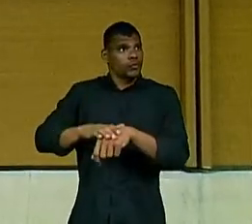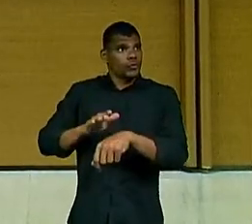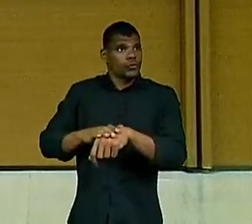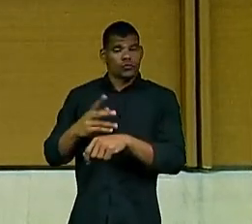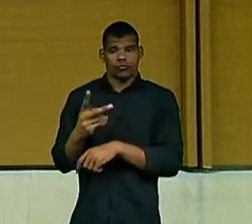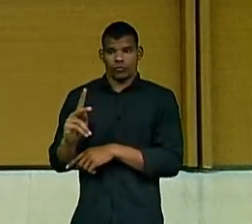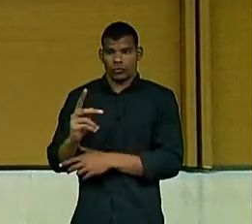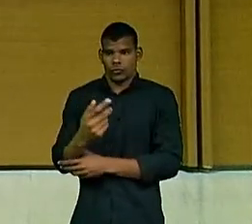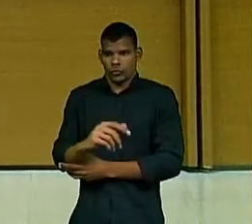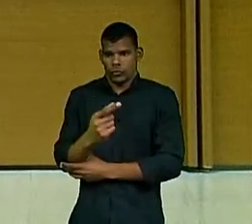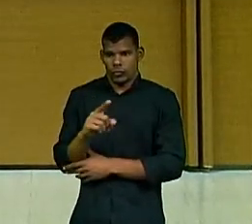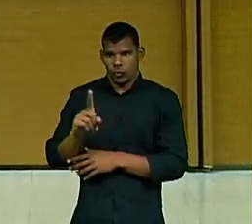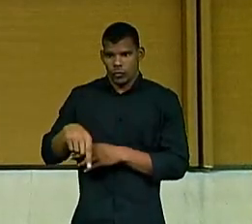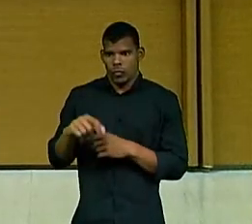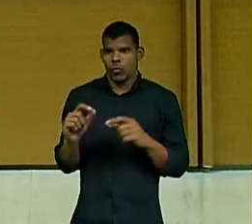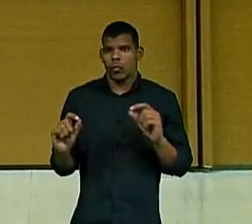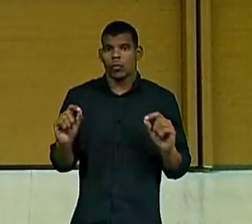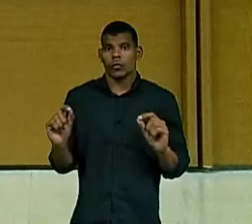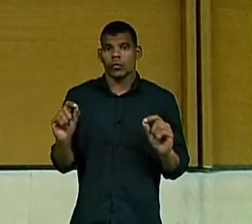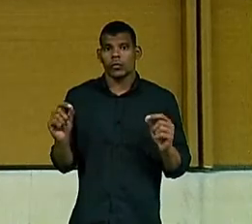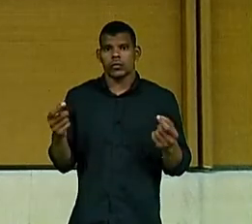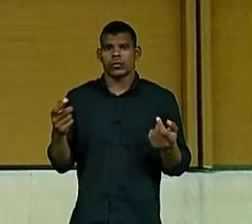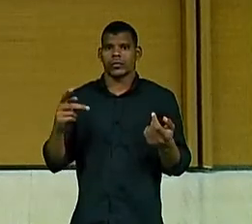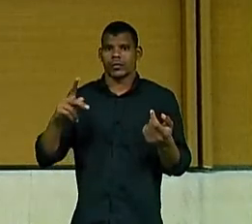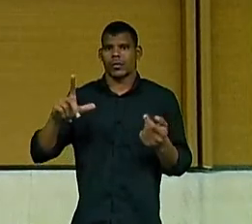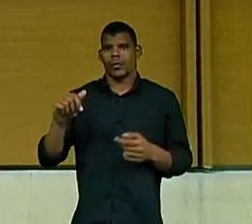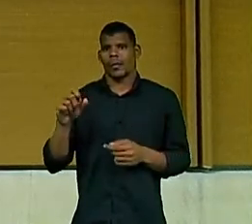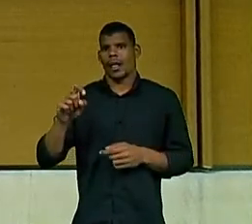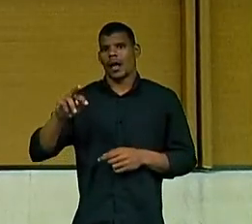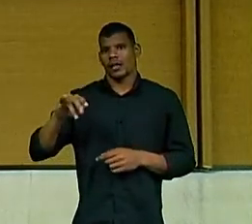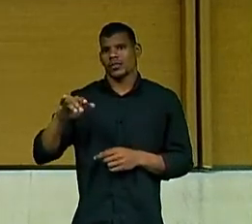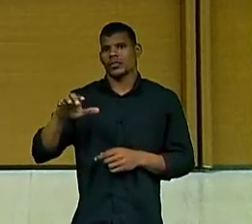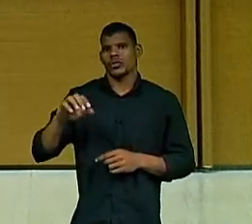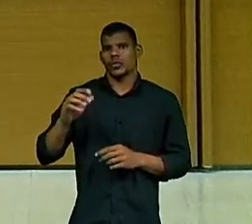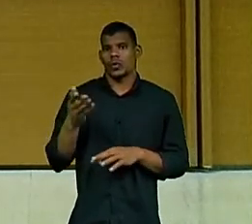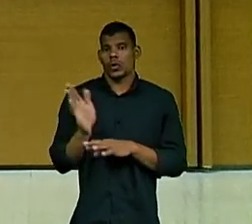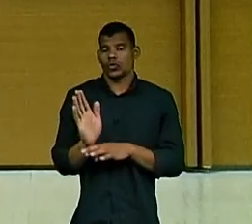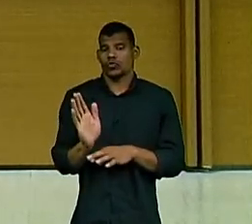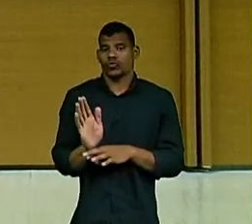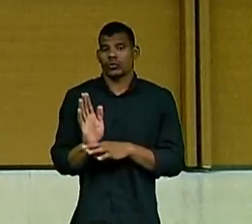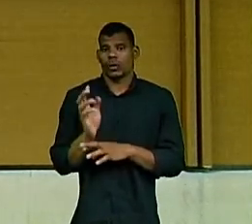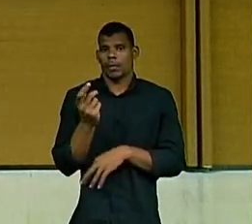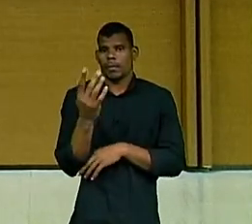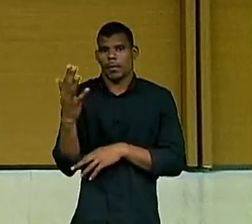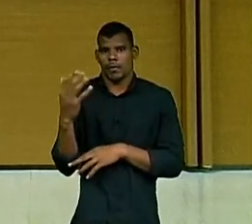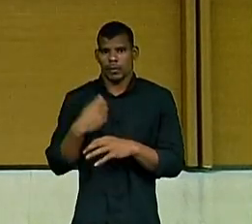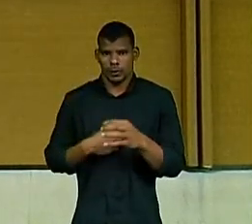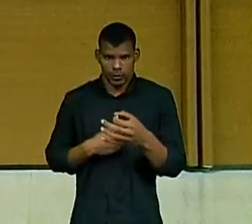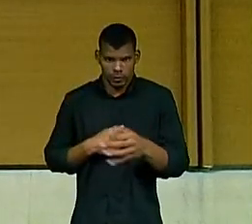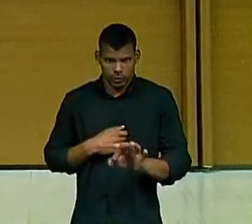assim é eliminarmos um pouco a questão do plástico aliviar e ajudar o meio ambiente tranquilo